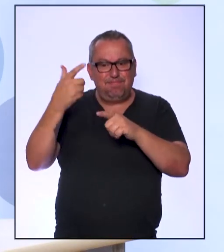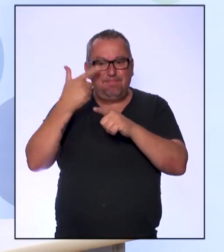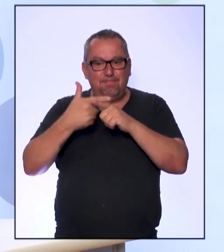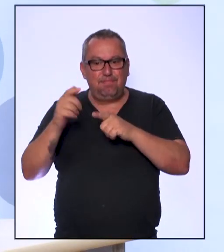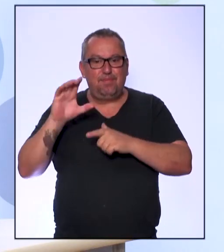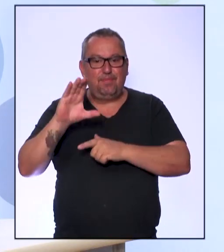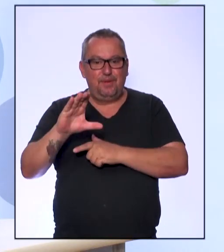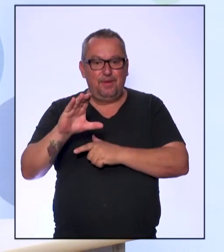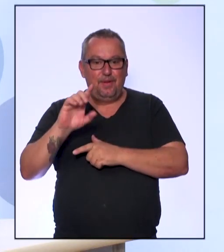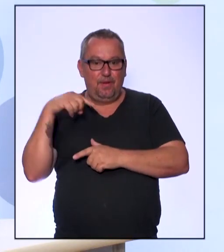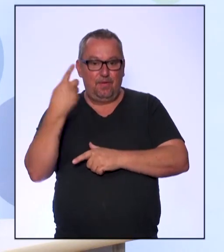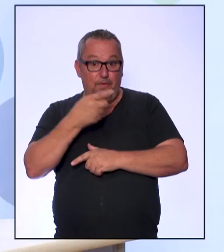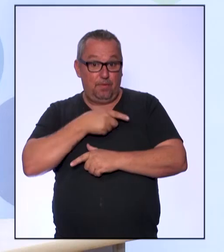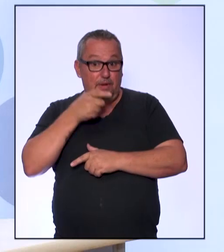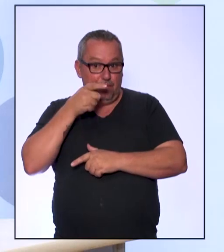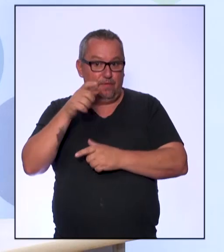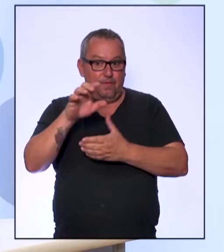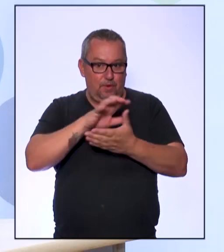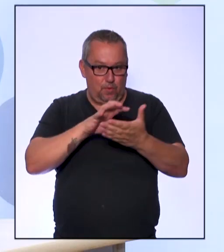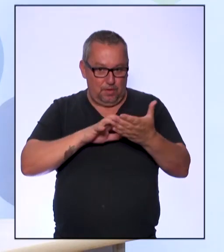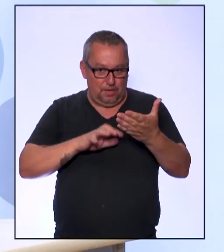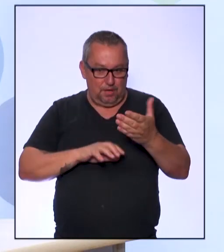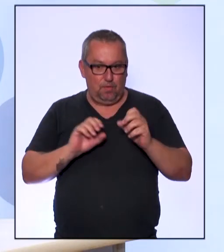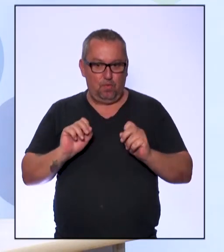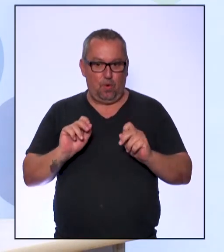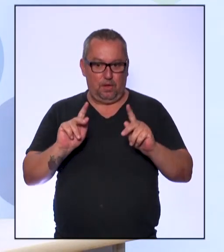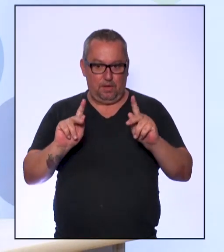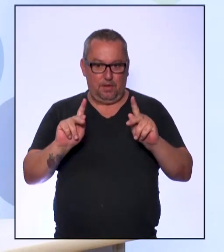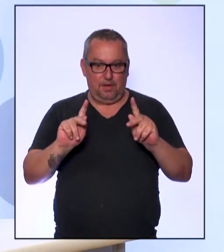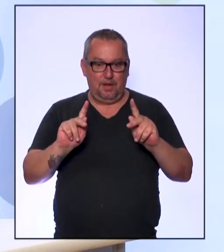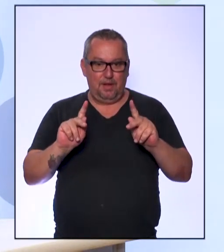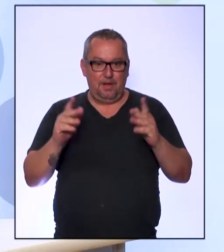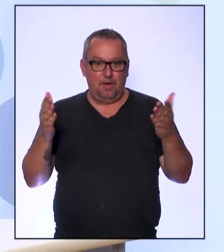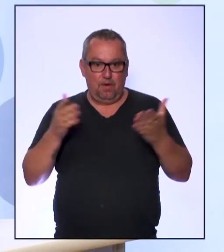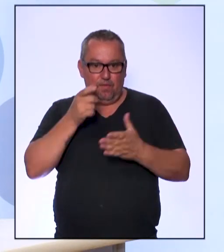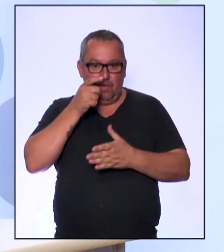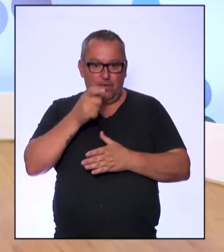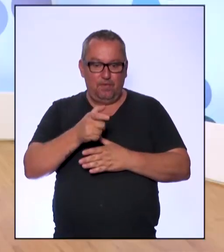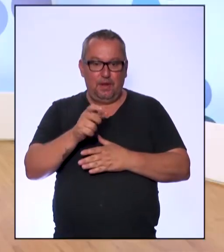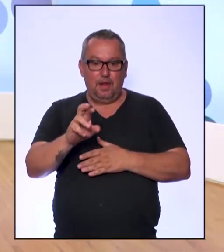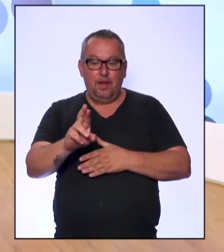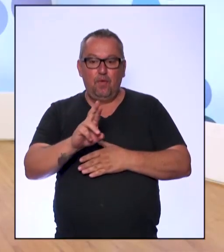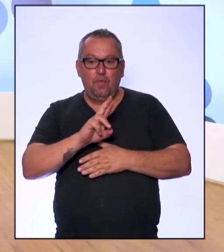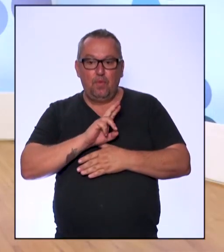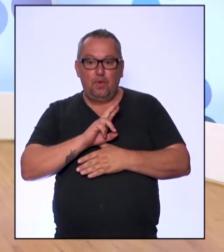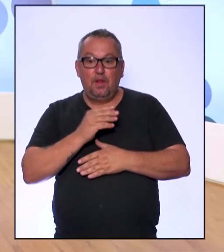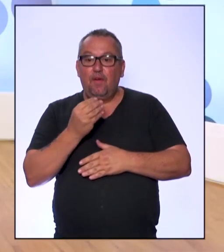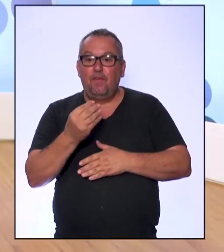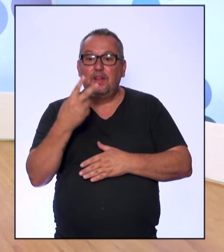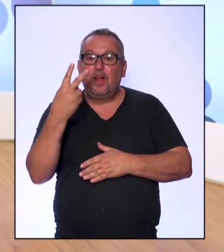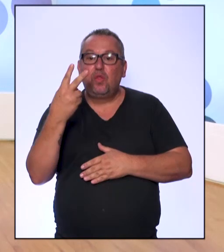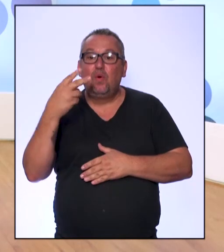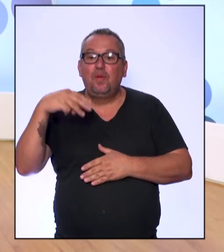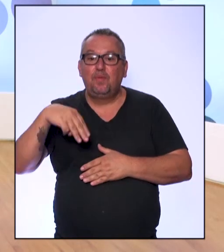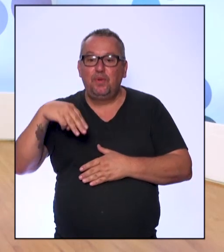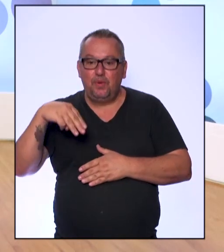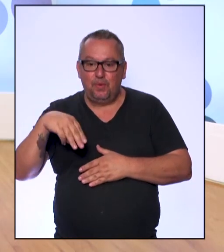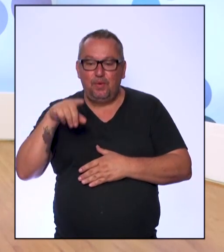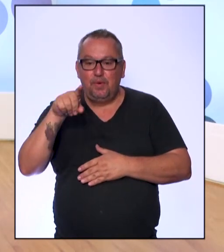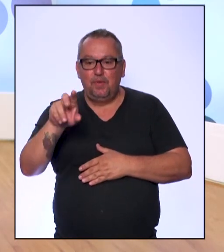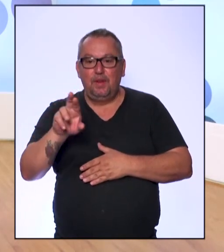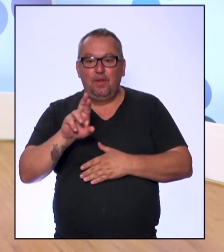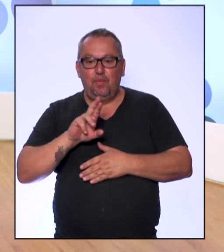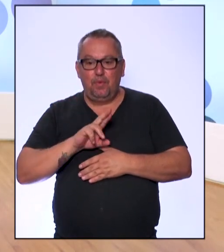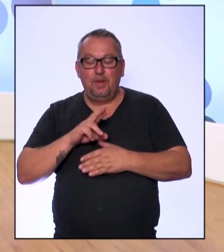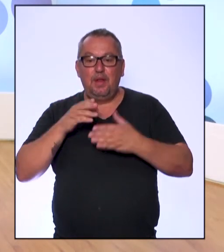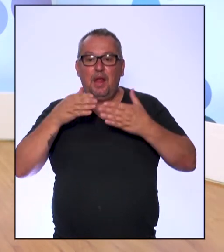nós podemos retomar o texto, tá bom? Então, vamos lá. Respondam, vou dar aí 2 minutinhos para vocês responderem